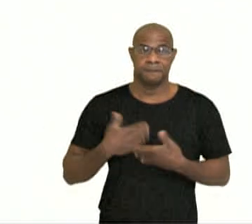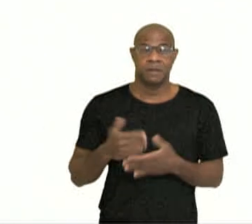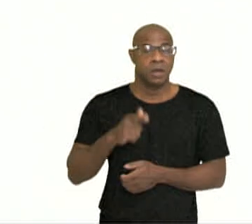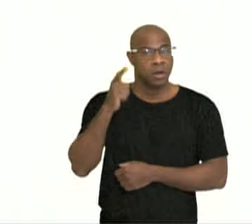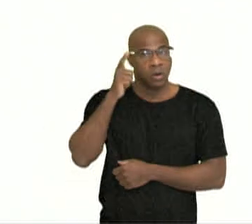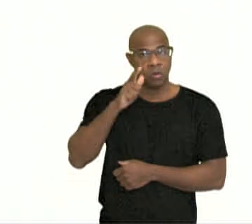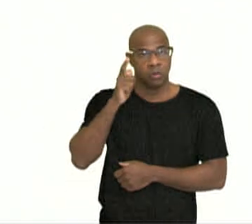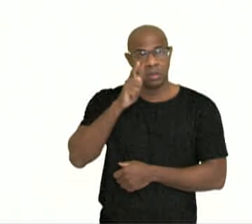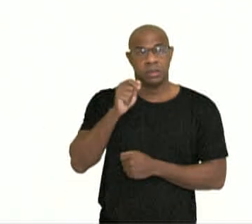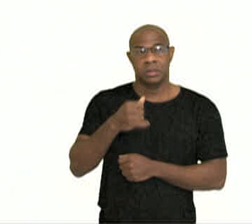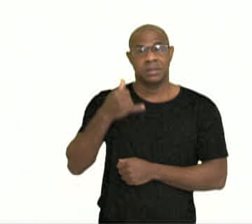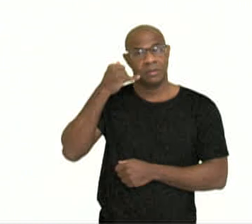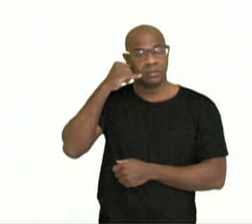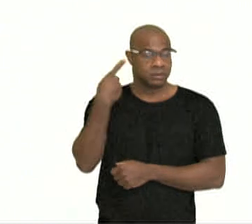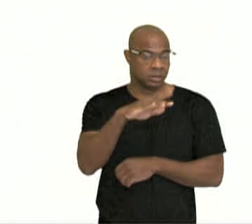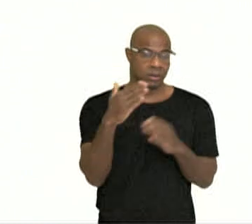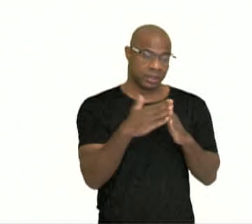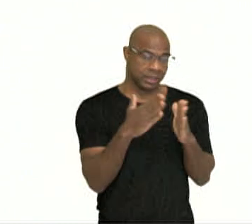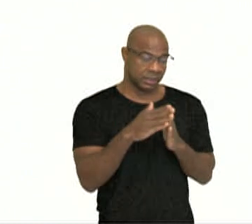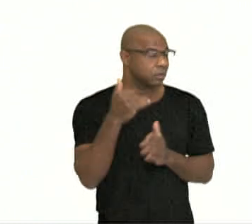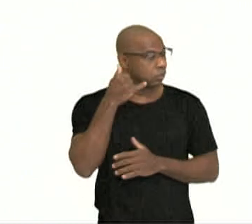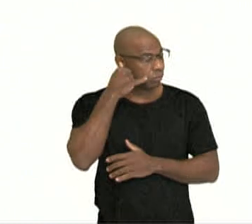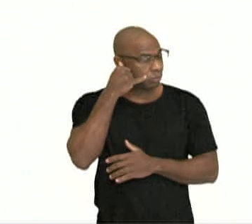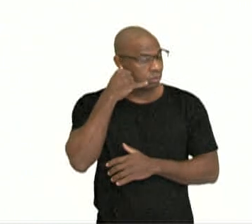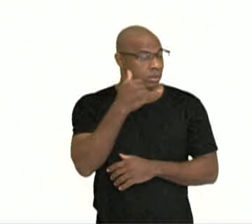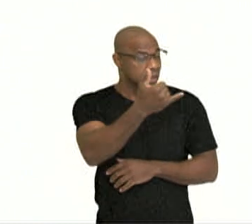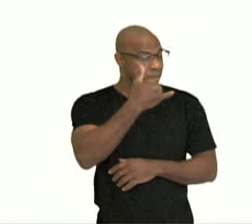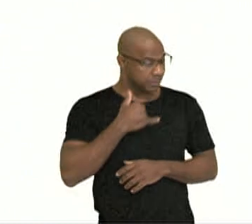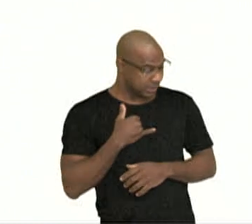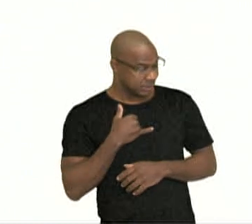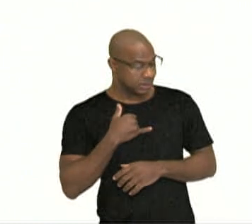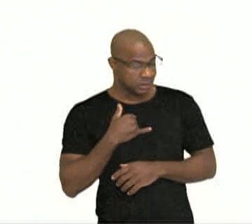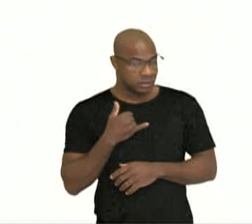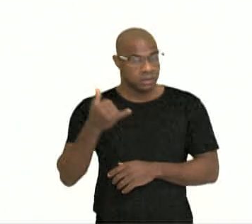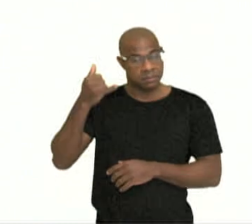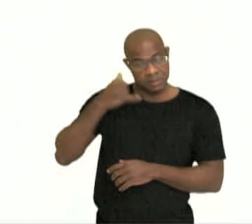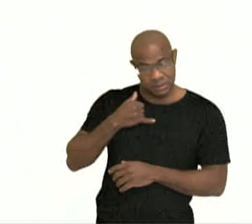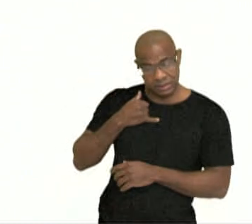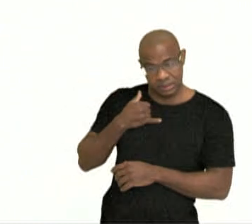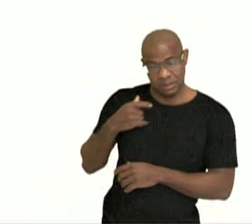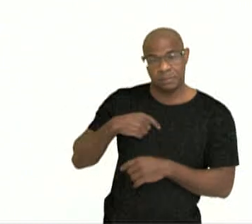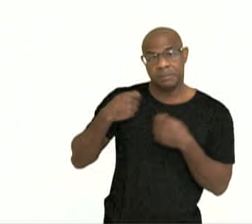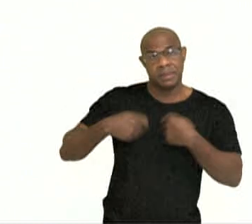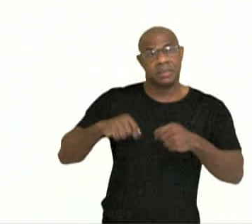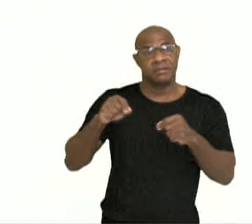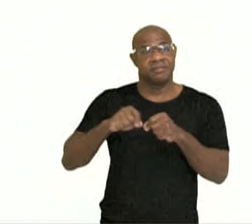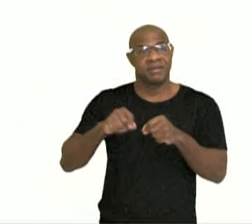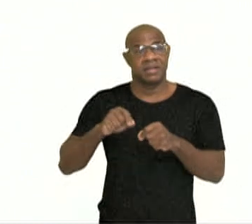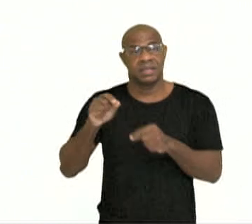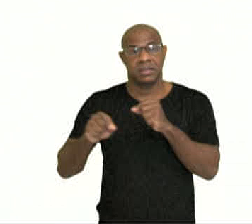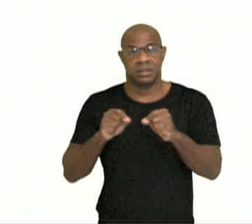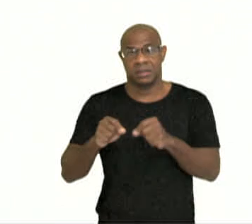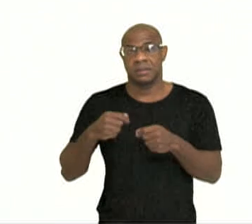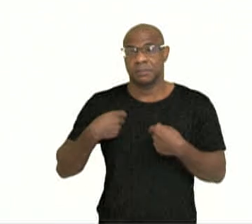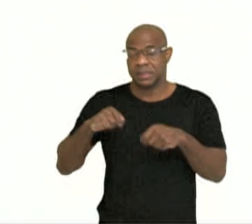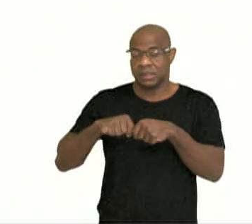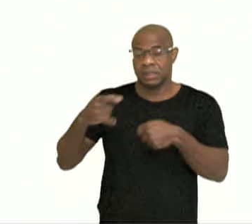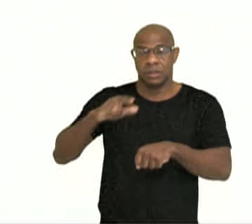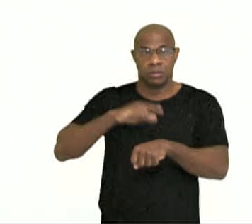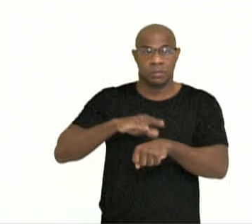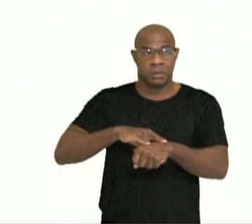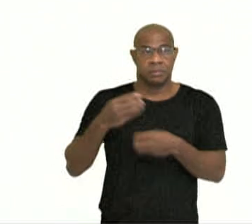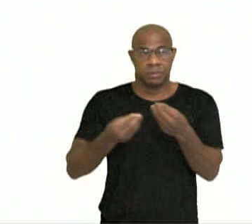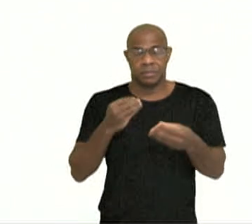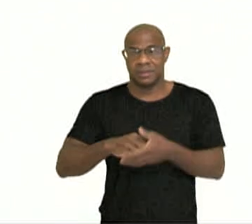Consegui o telefone da sua casa. Me liga daqui a pouco que tenho que fazer pipi, você me disse.